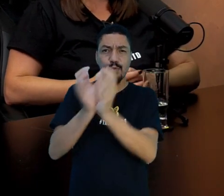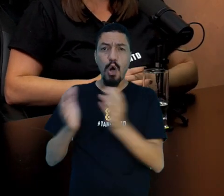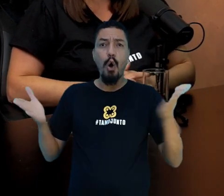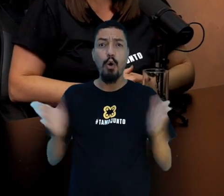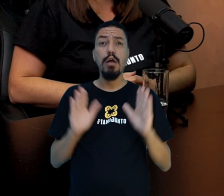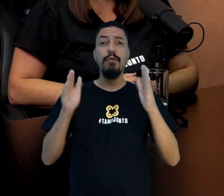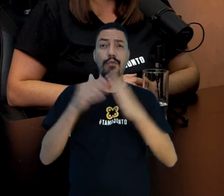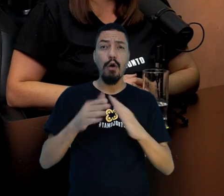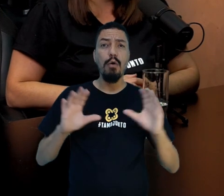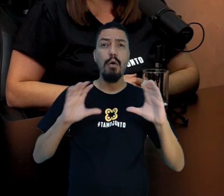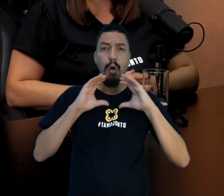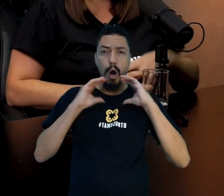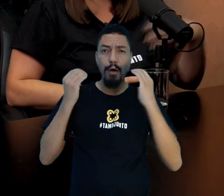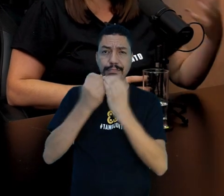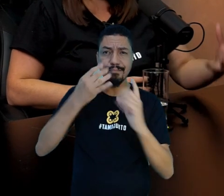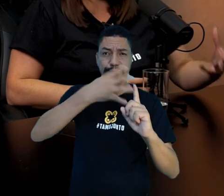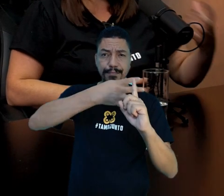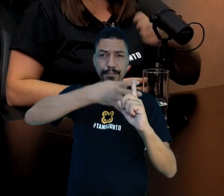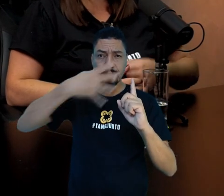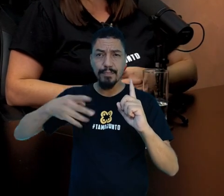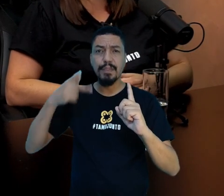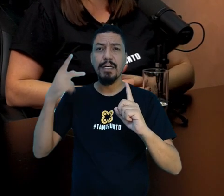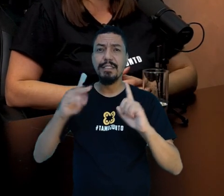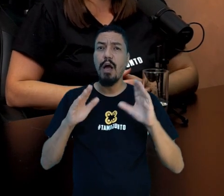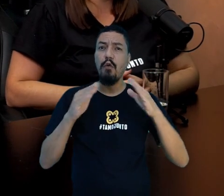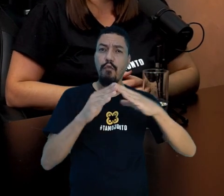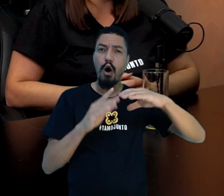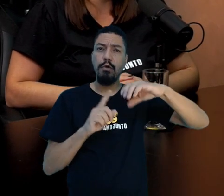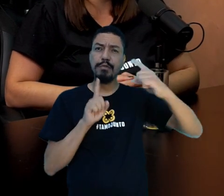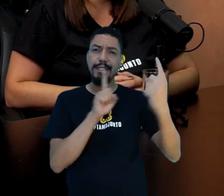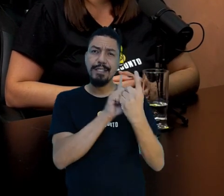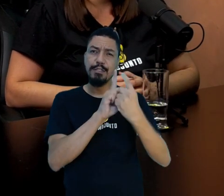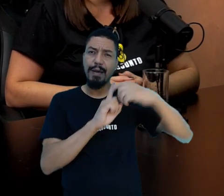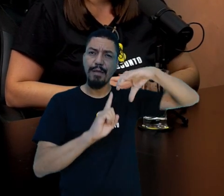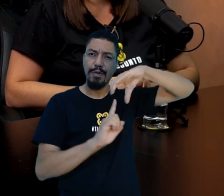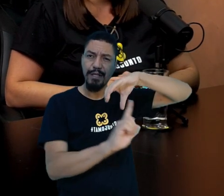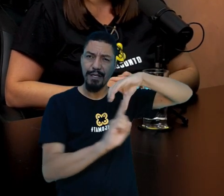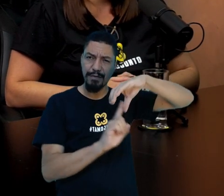aqui da comunidade LGBTQIAP+, que é seu foco clínico também.